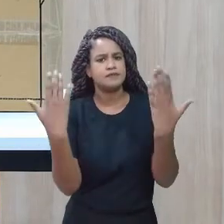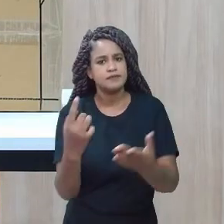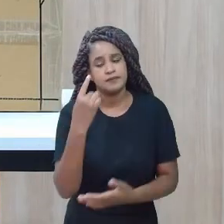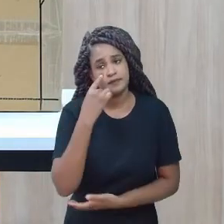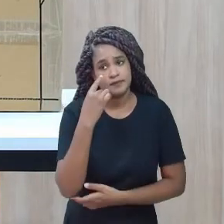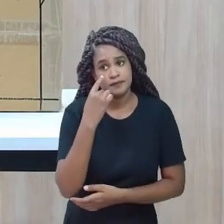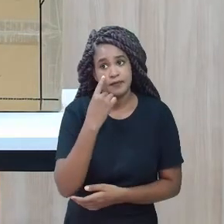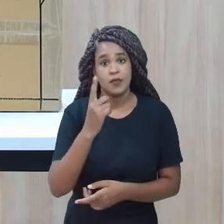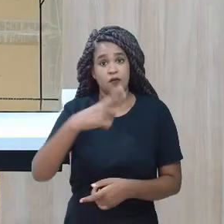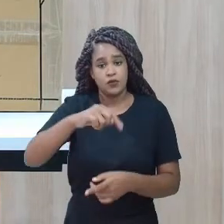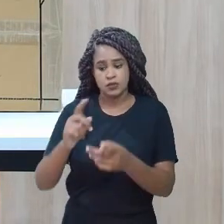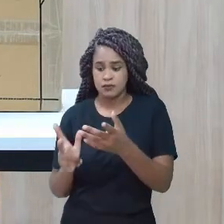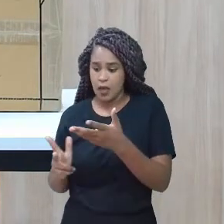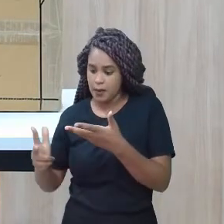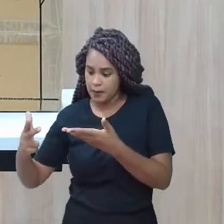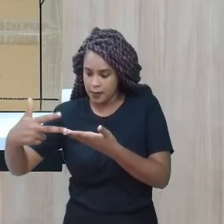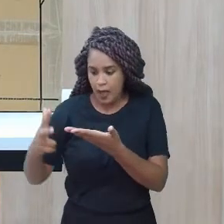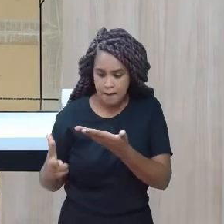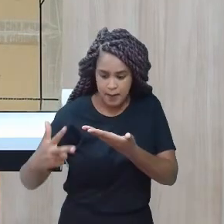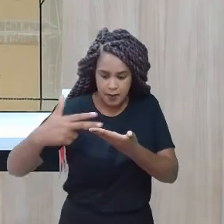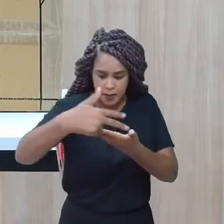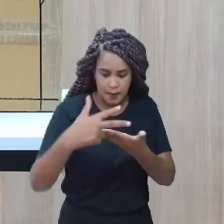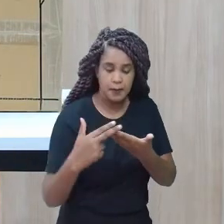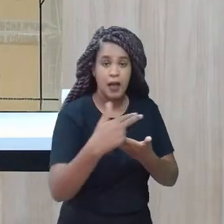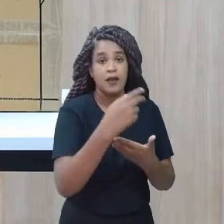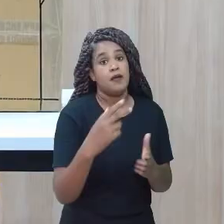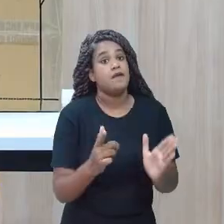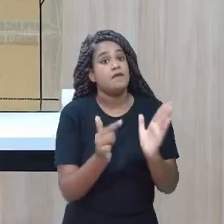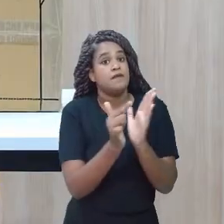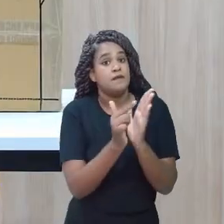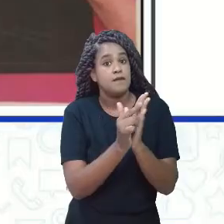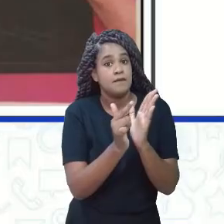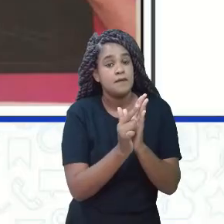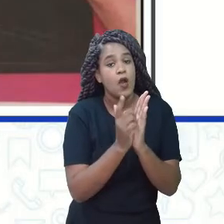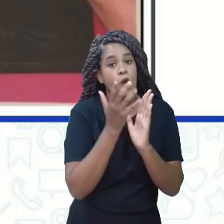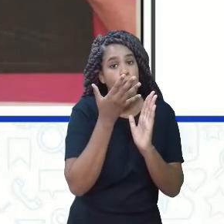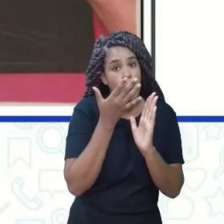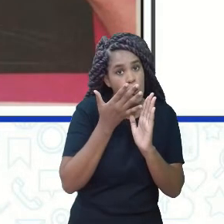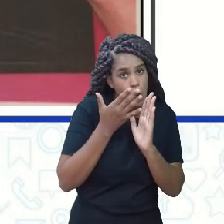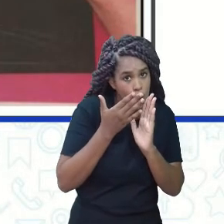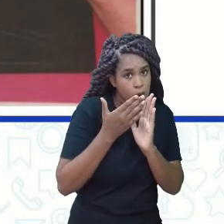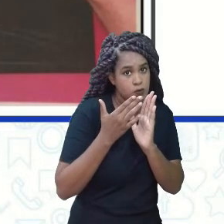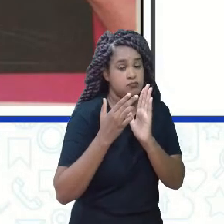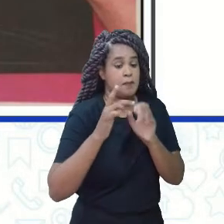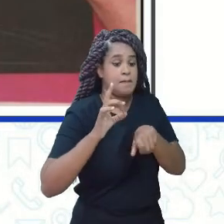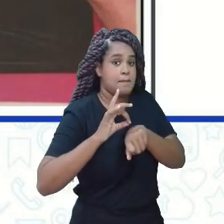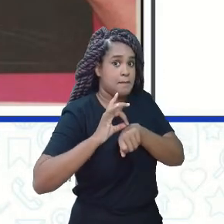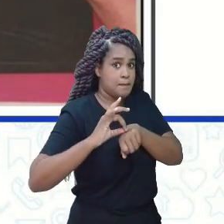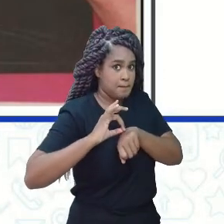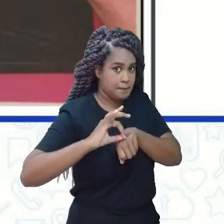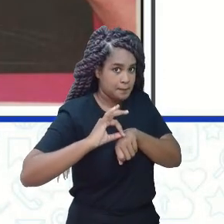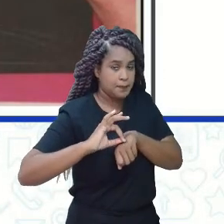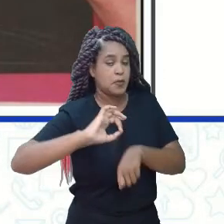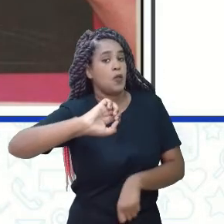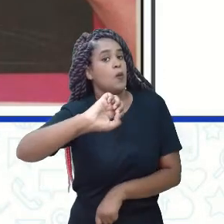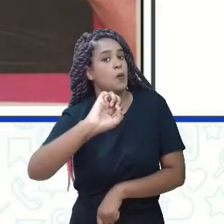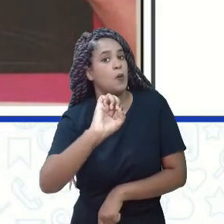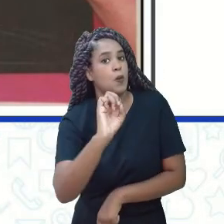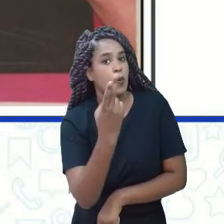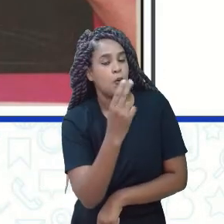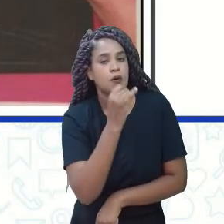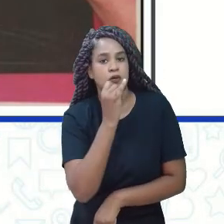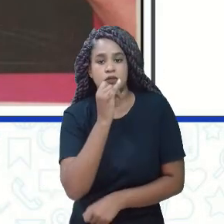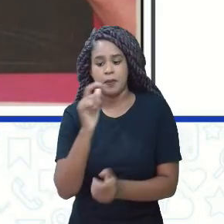os personagens da sua história em uma folha de cor preta, ou como opção, você pode pintar uma folha com a